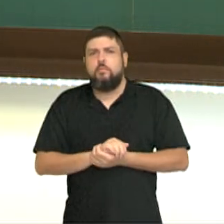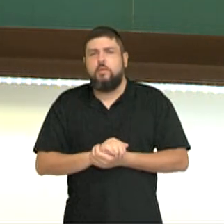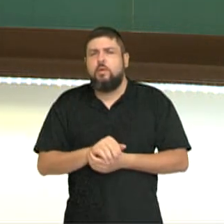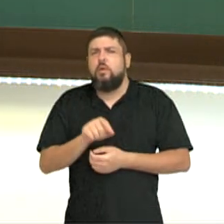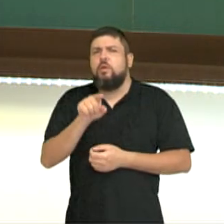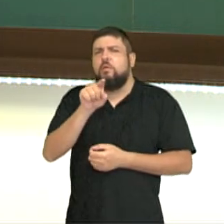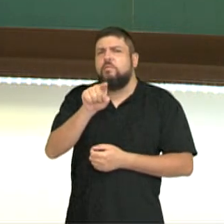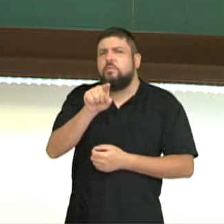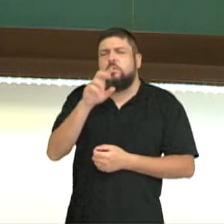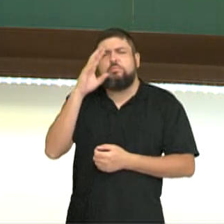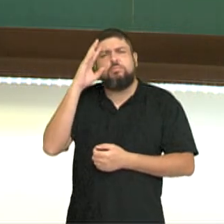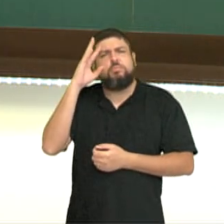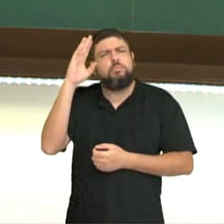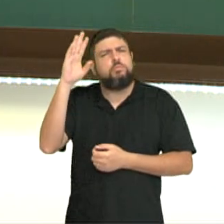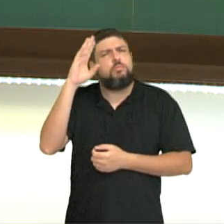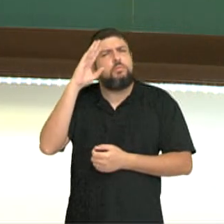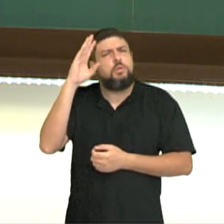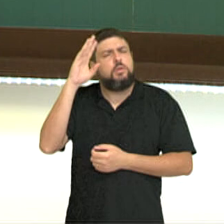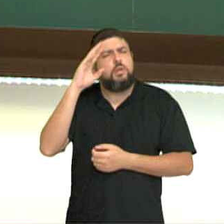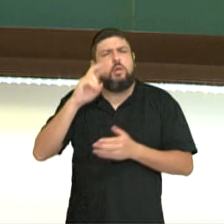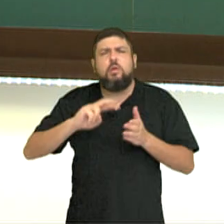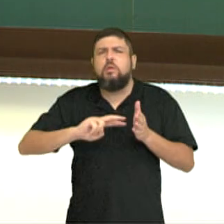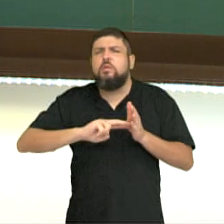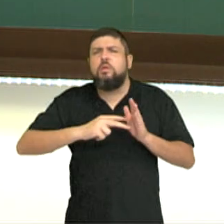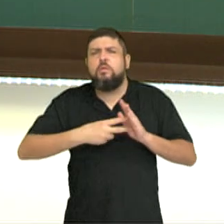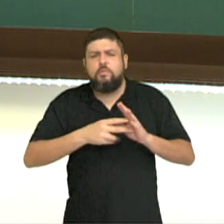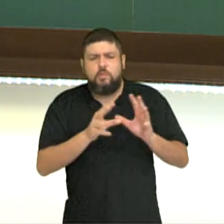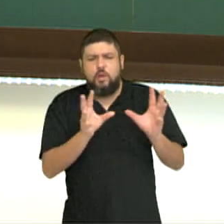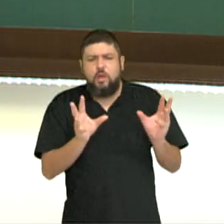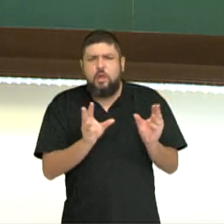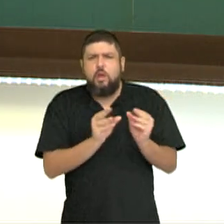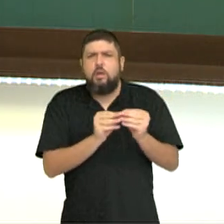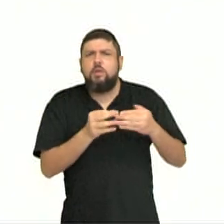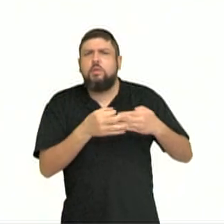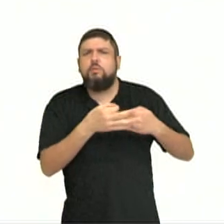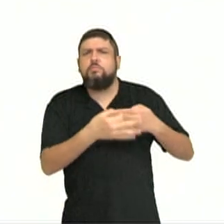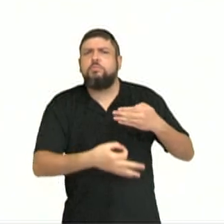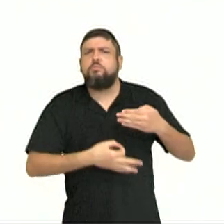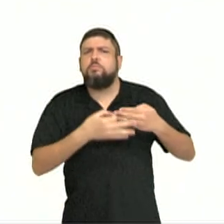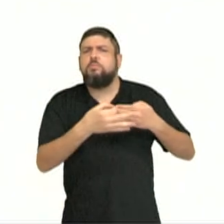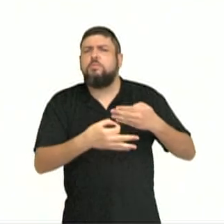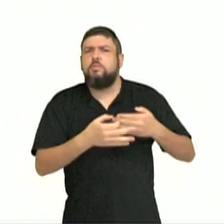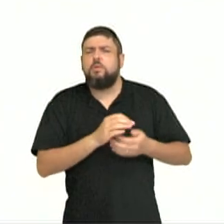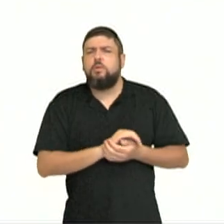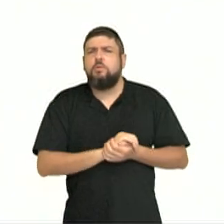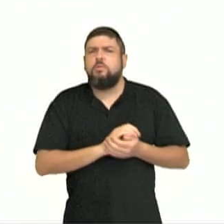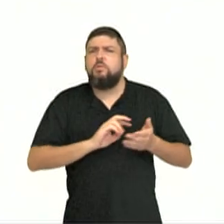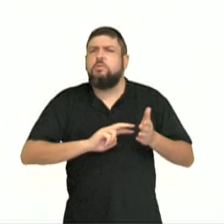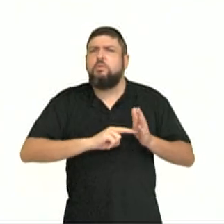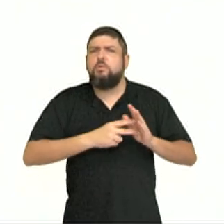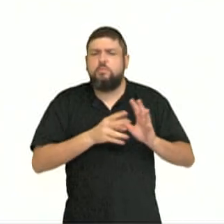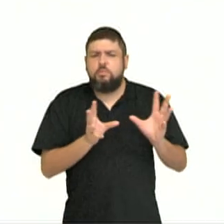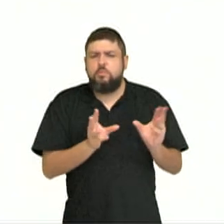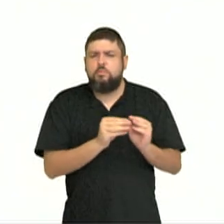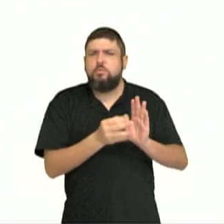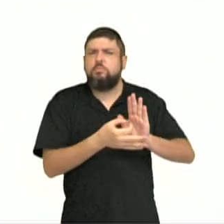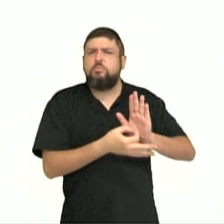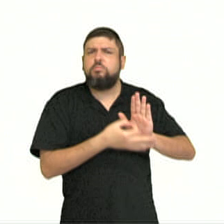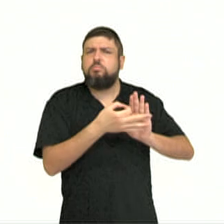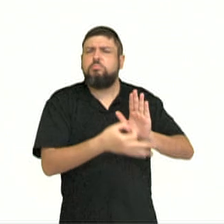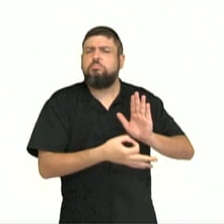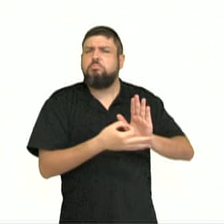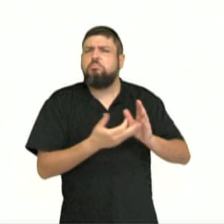E procure definir o que é uma resenha crítica. Coloquei aqui a imagem para te inspirar. Mas o que será que é uma resenha